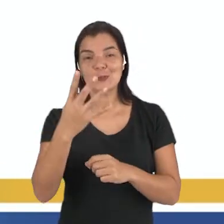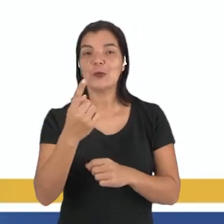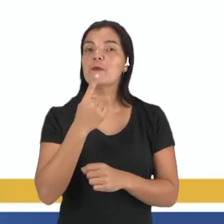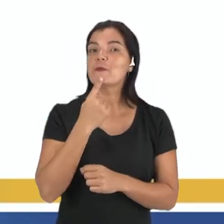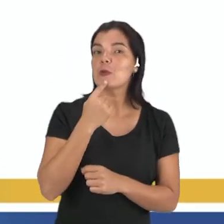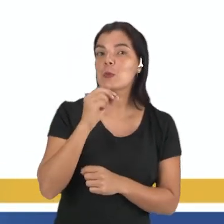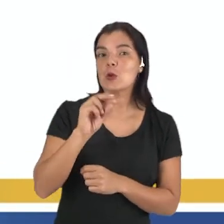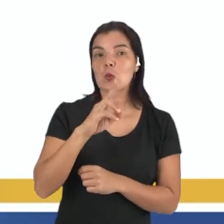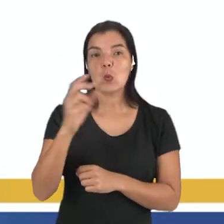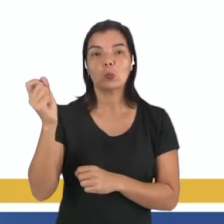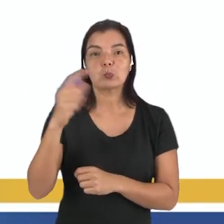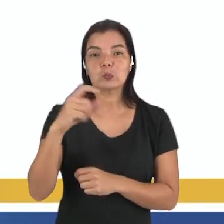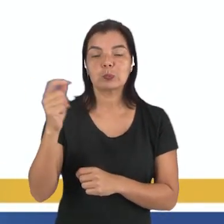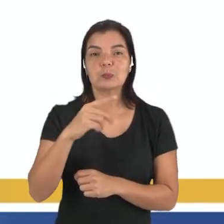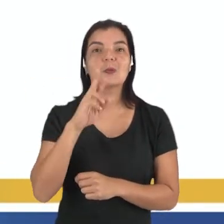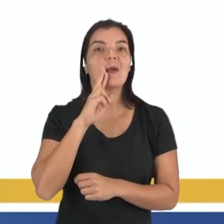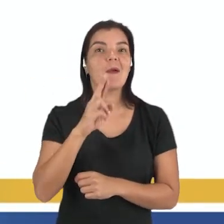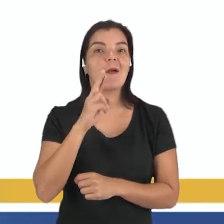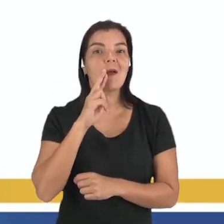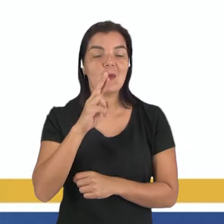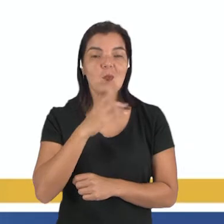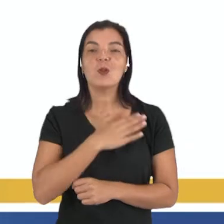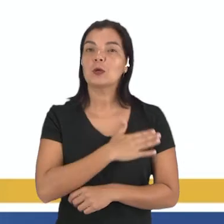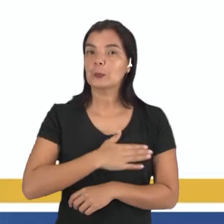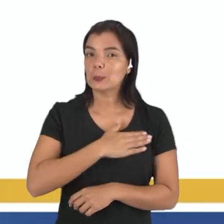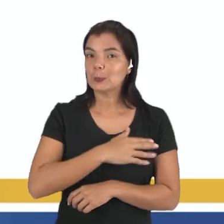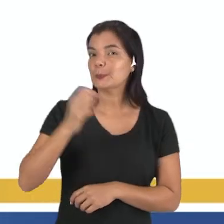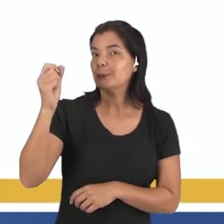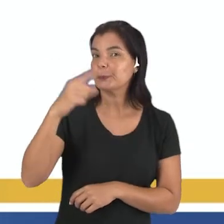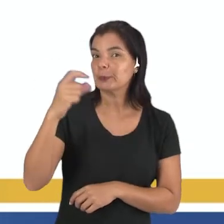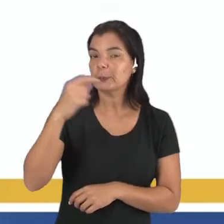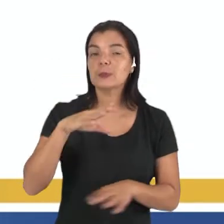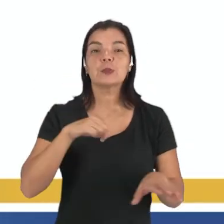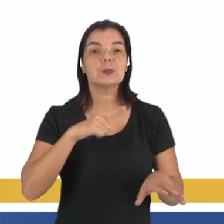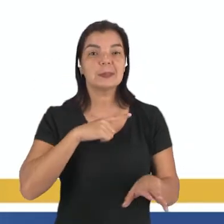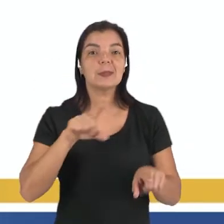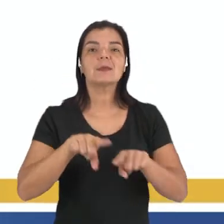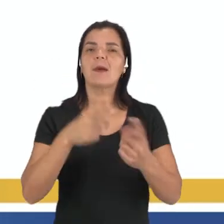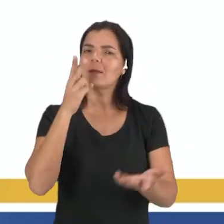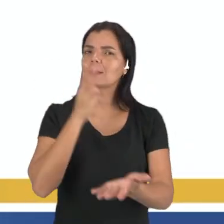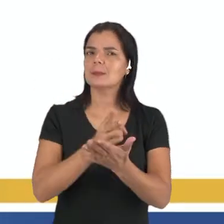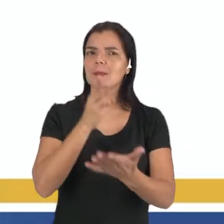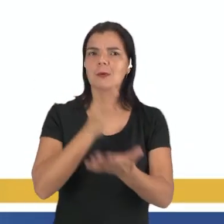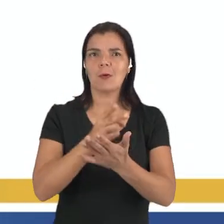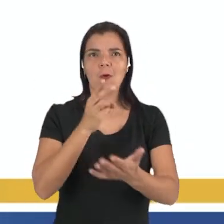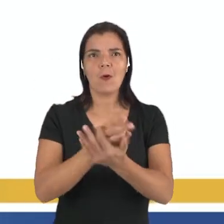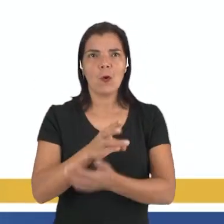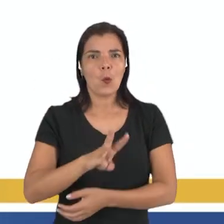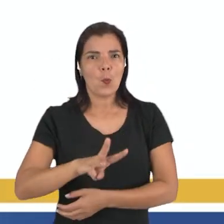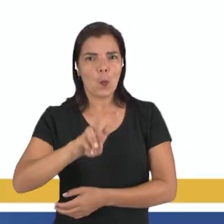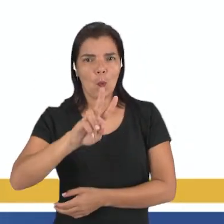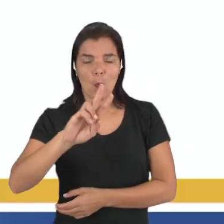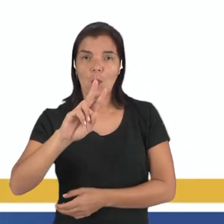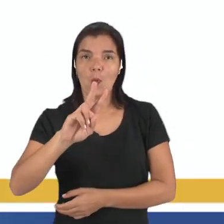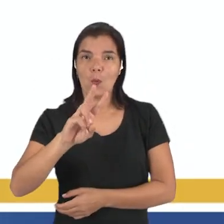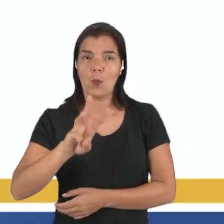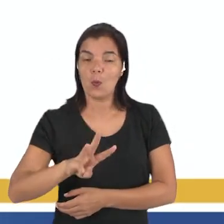o azul. E a resposta, it's blue. Então quando você tem essa opção, você vai sempre usar o which